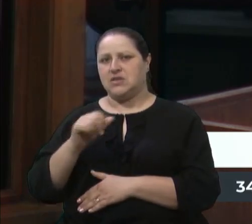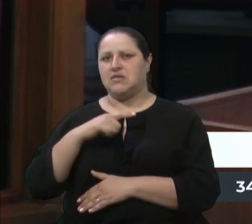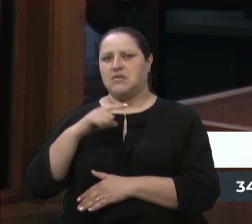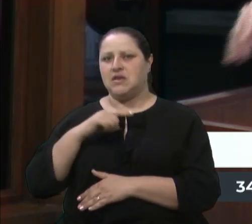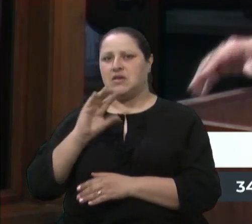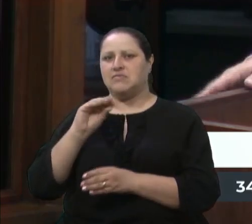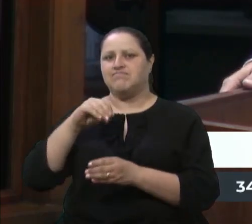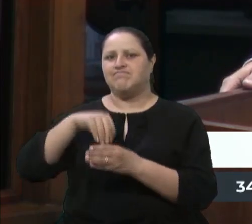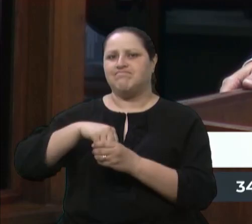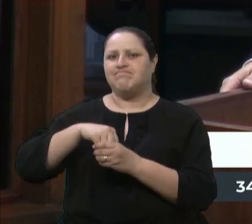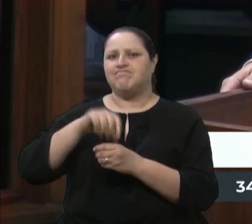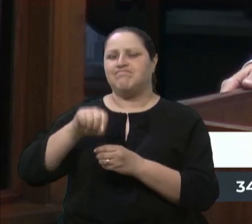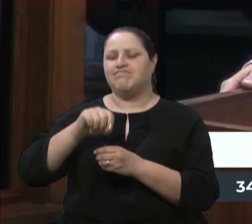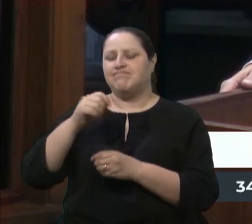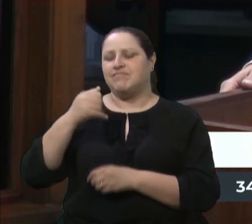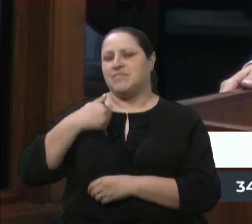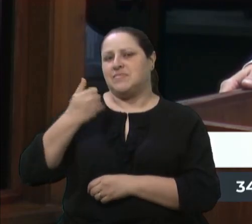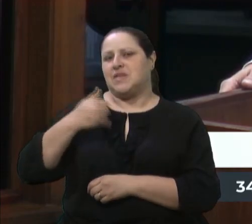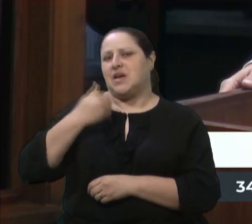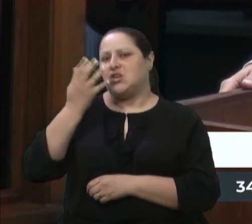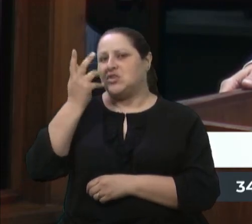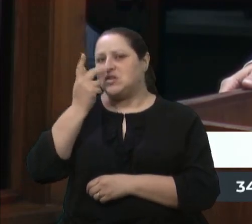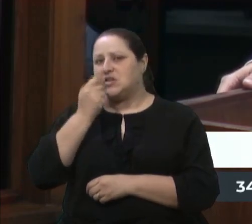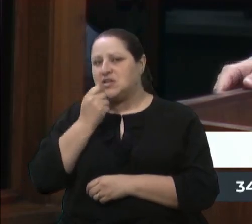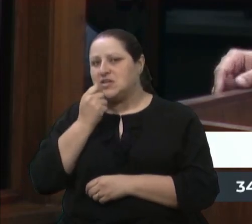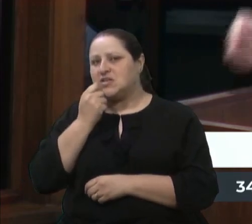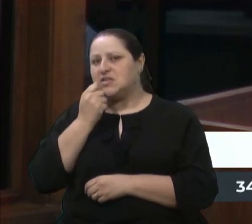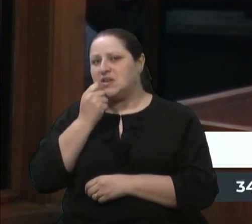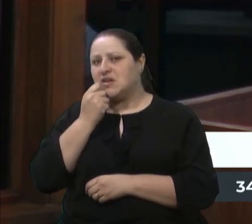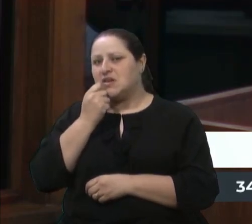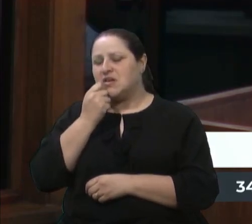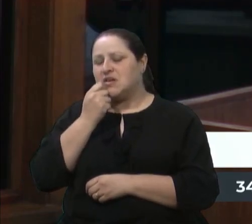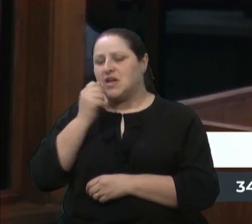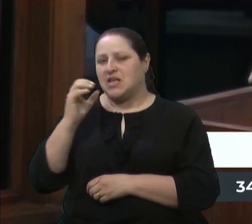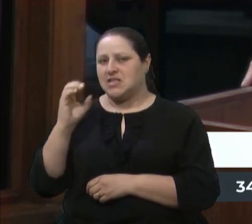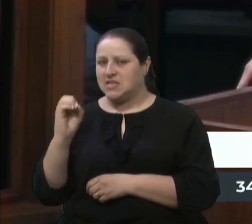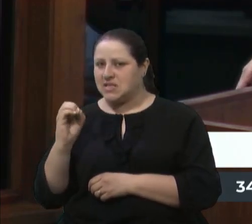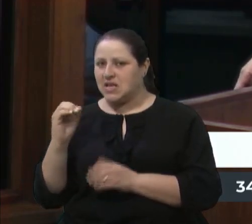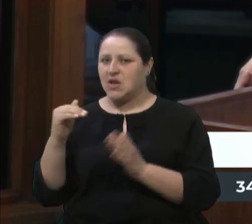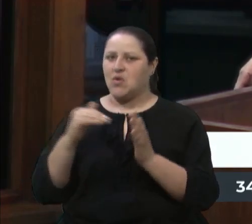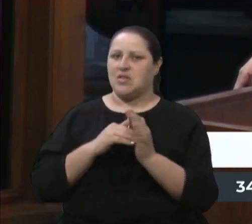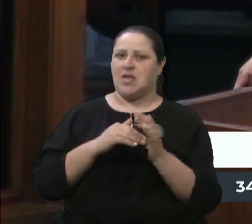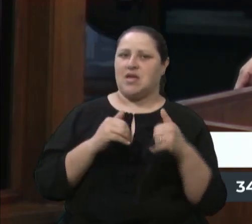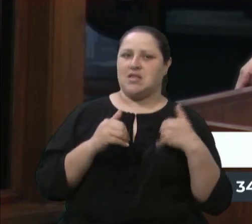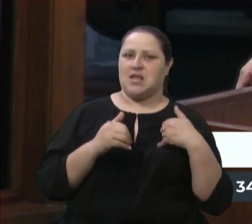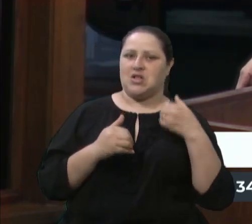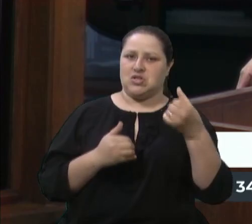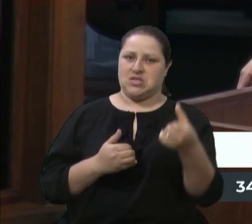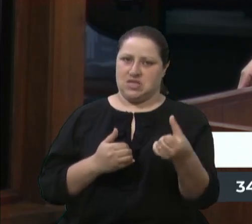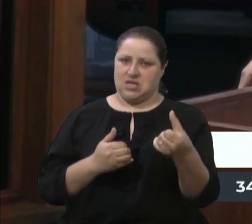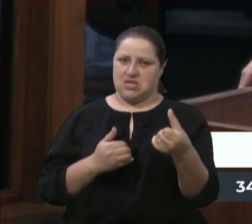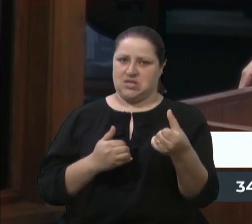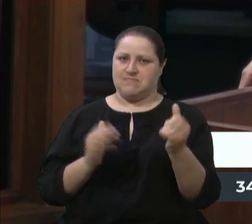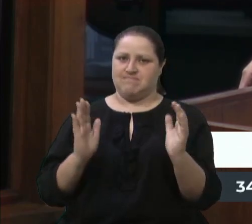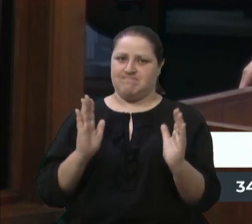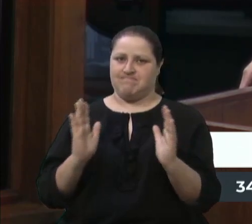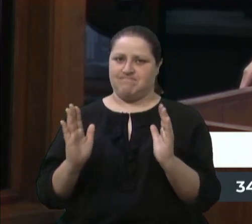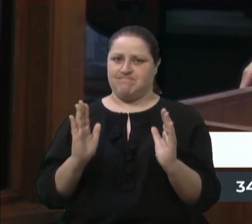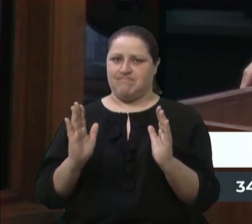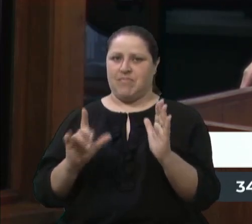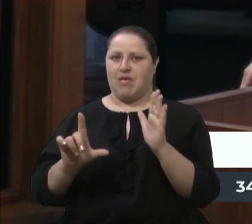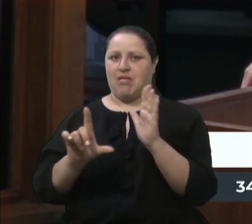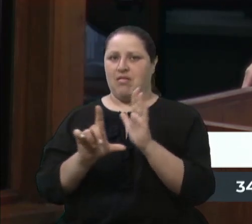até 6 anos de idade. E essa legislação ela estabelece os